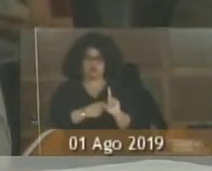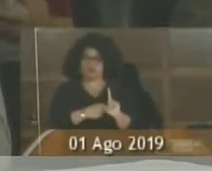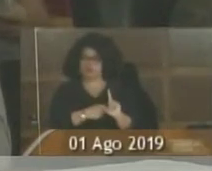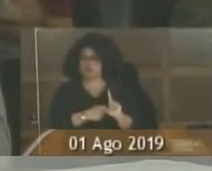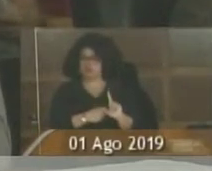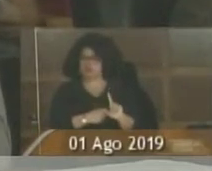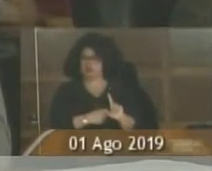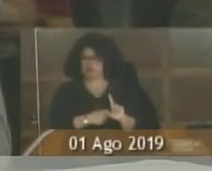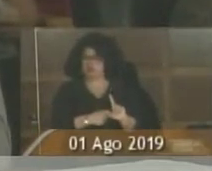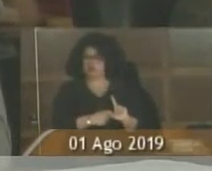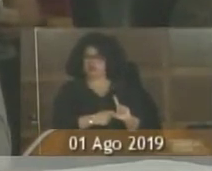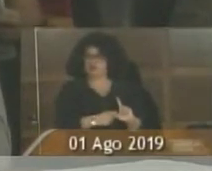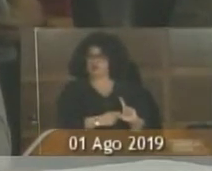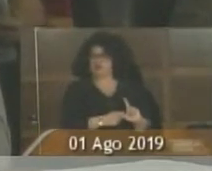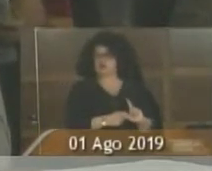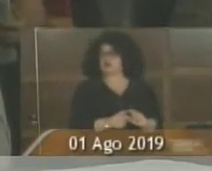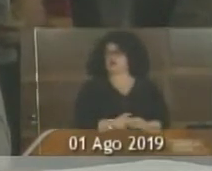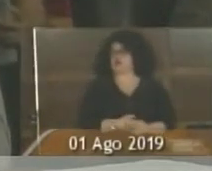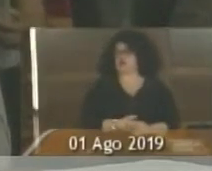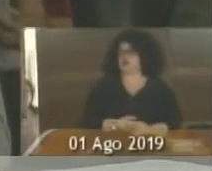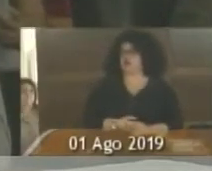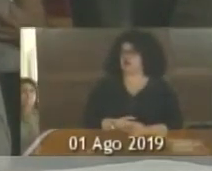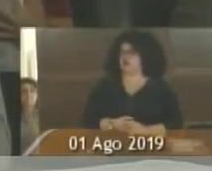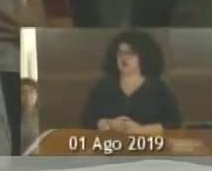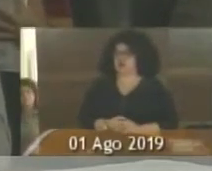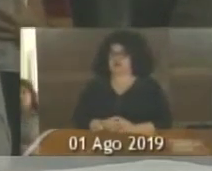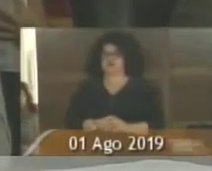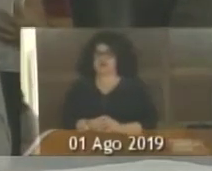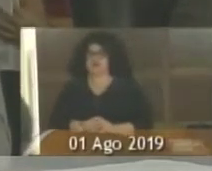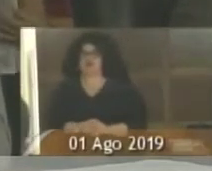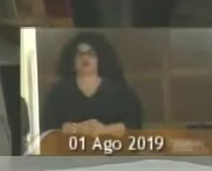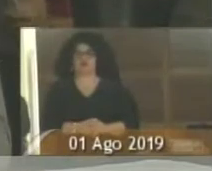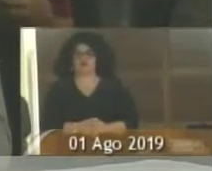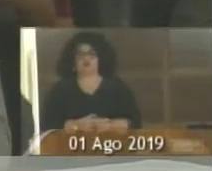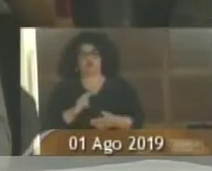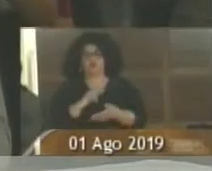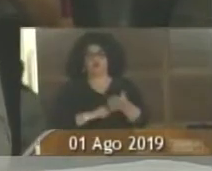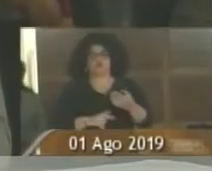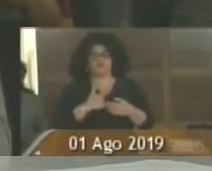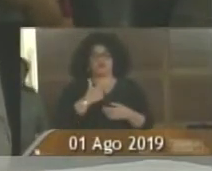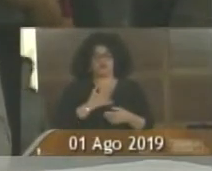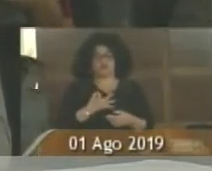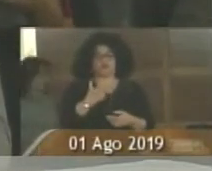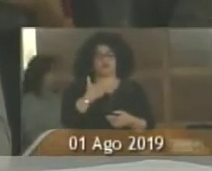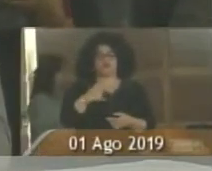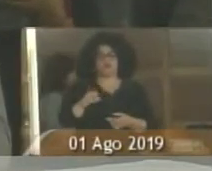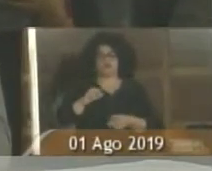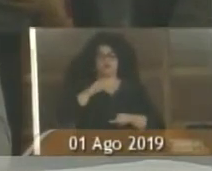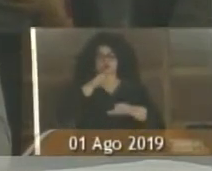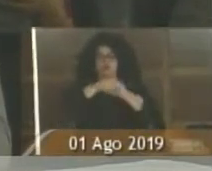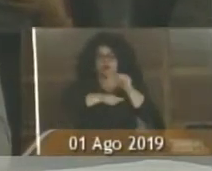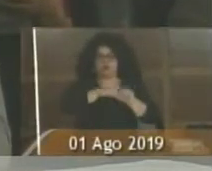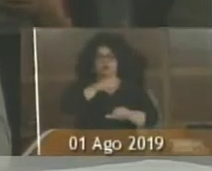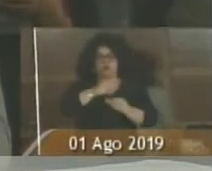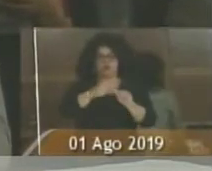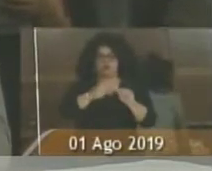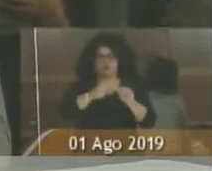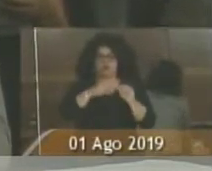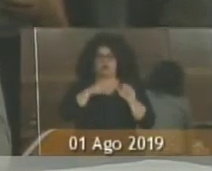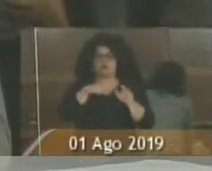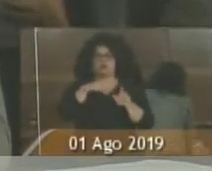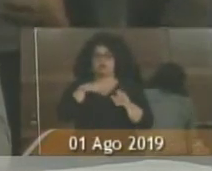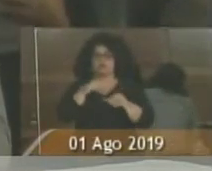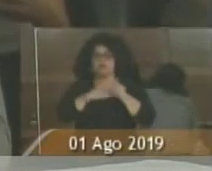Predial e Territorial Urbano, IPTU. Indicação número 2328, indicando ao prefeito uma alteração no Código Tributário Municipal no